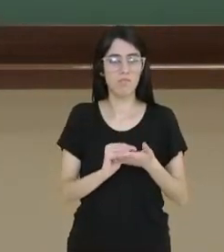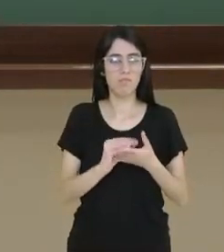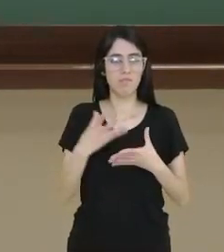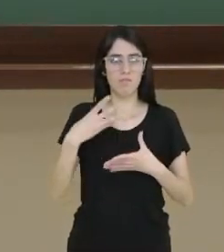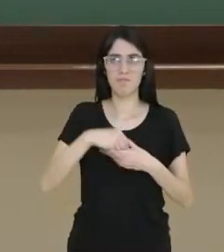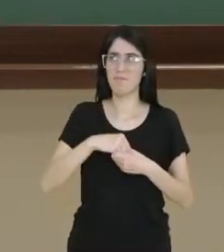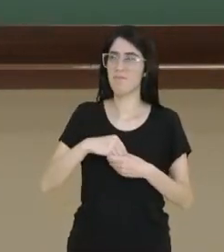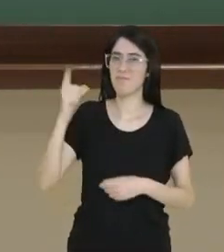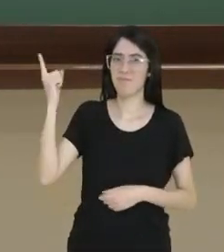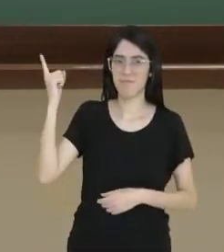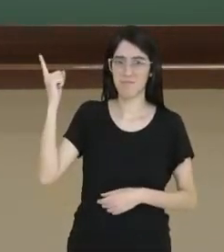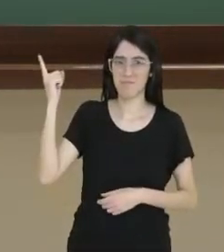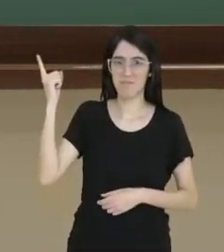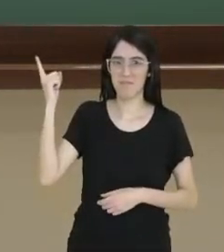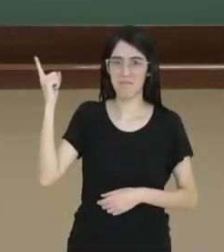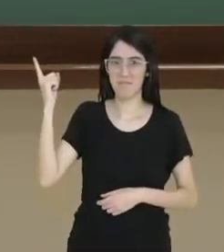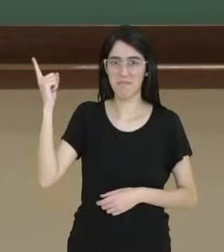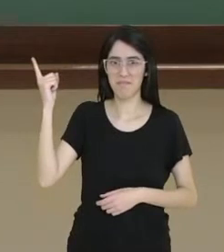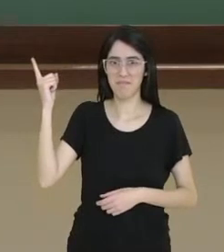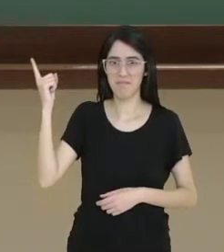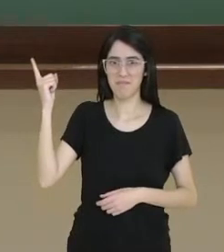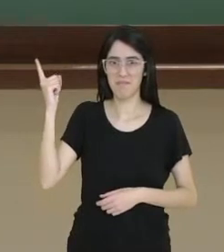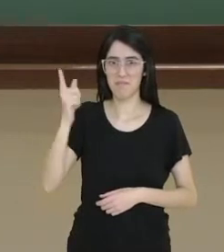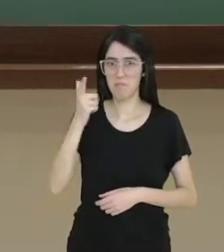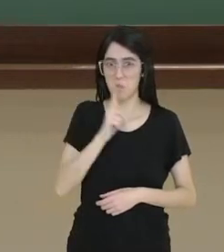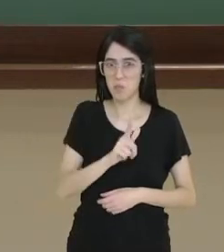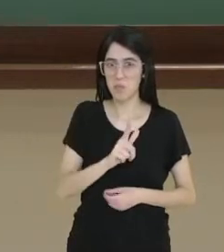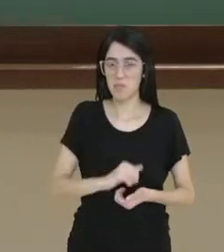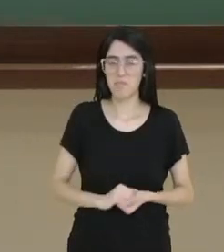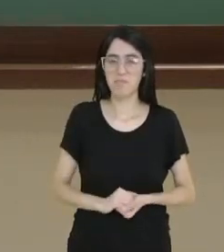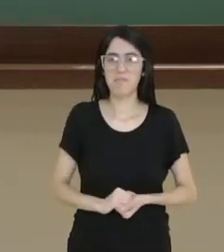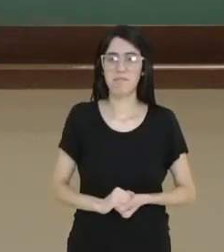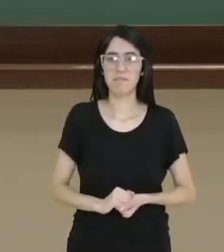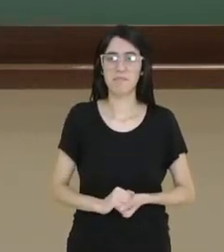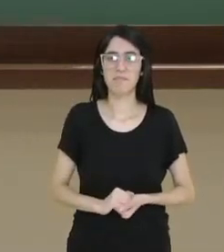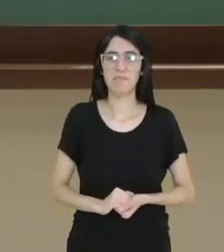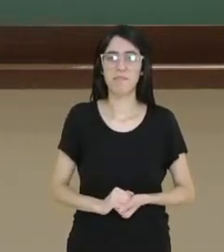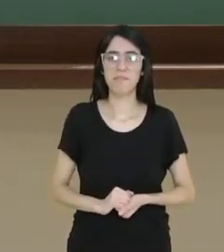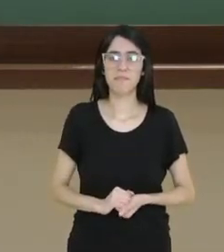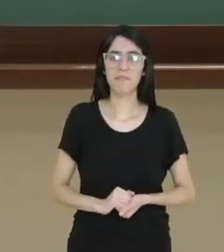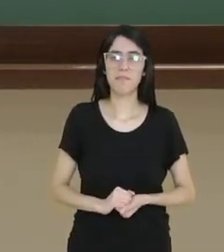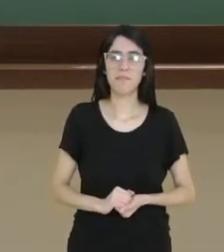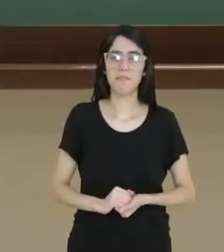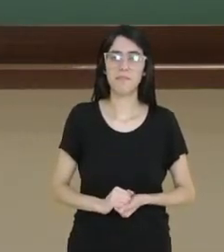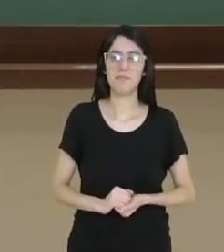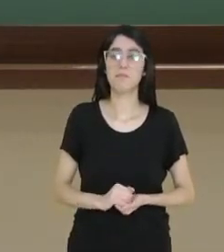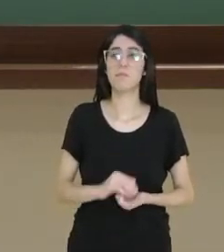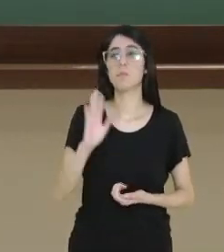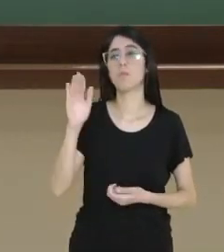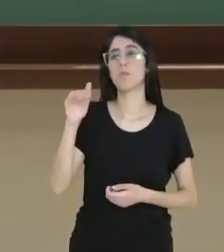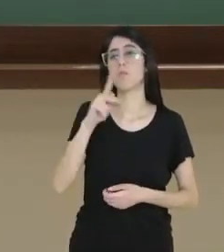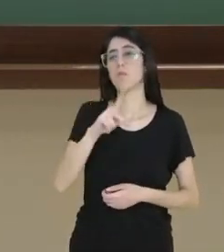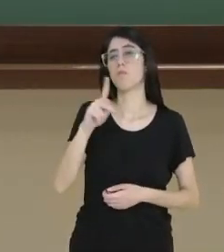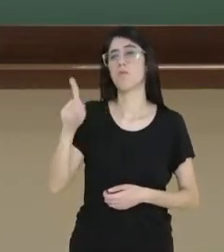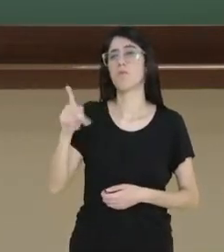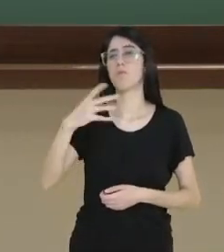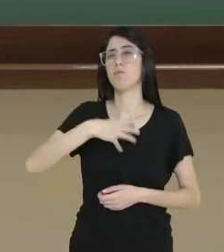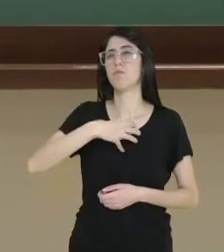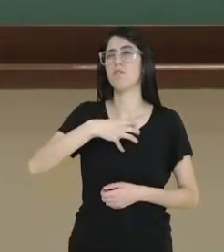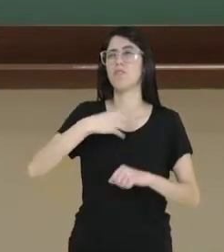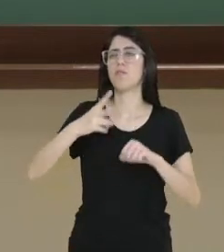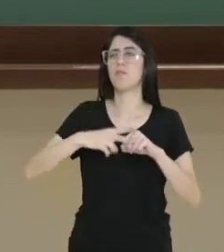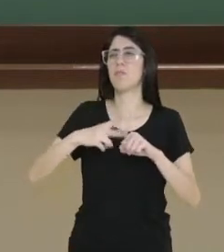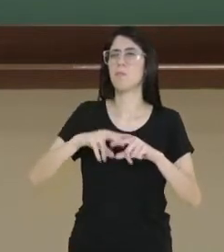que o professor colocou aqui para vocês? Conseguiram? Professor, formas verbais. O que é